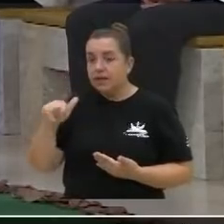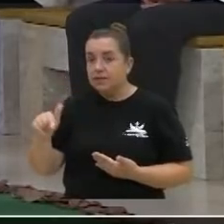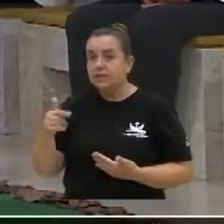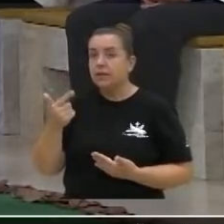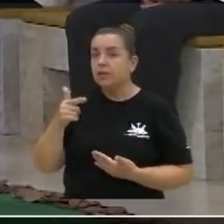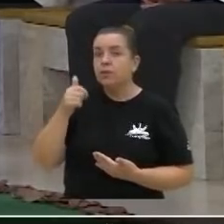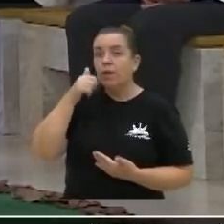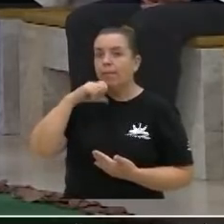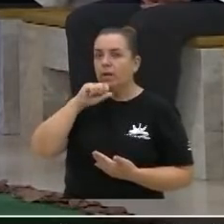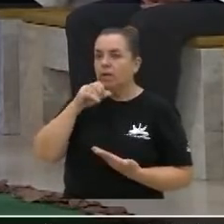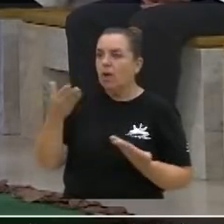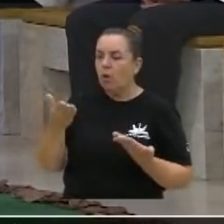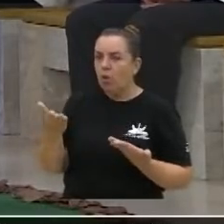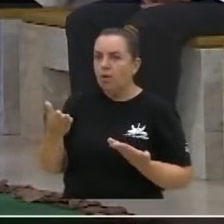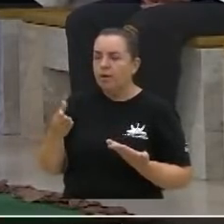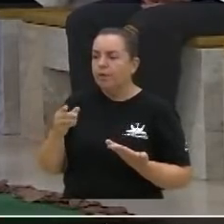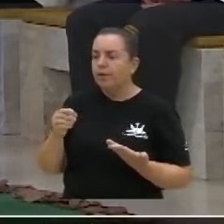mãe,